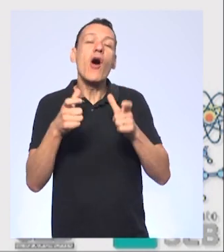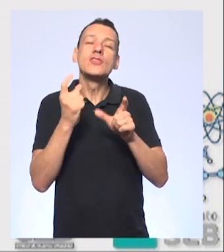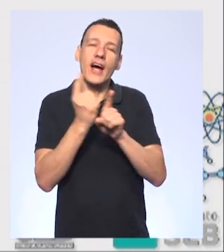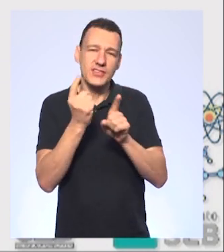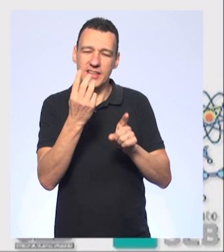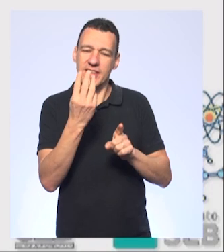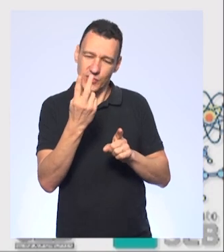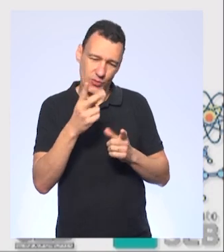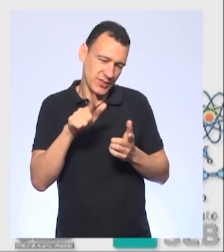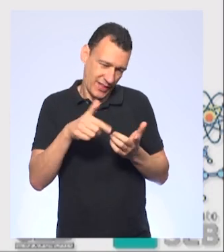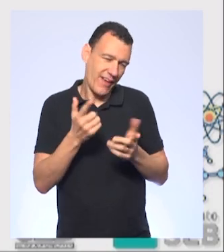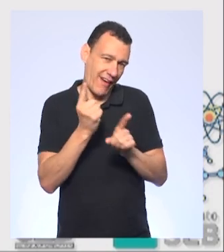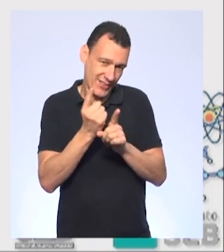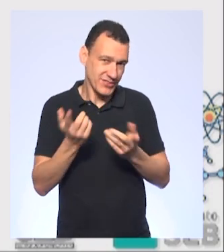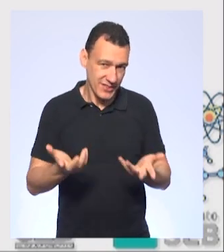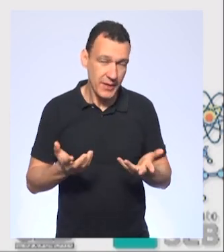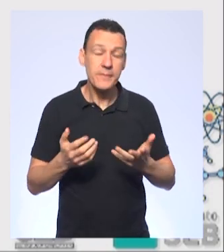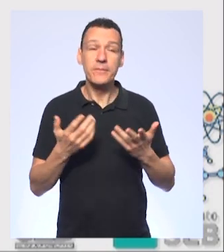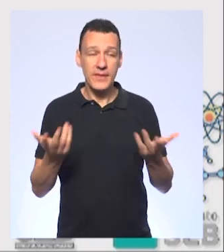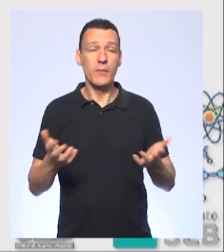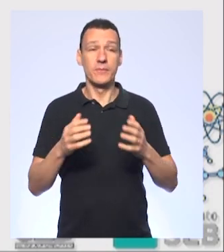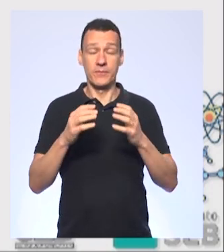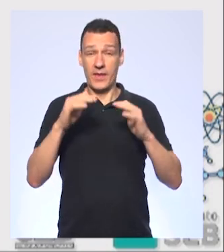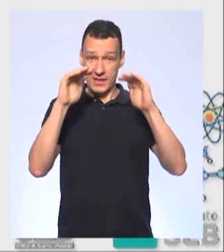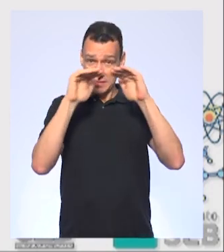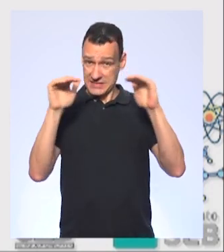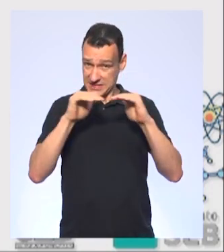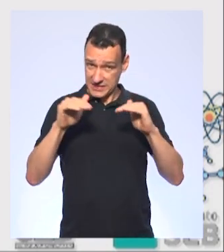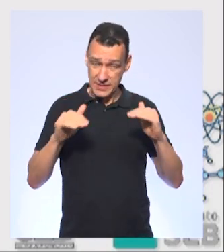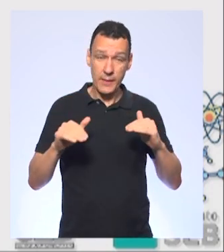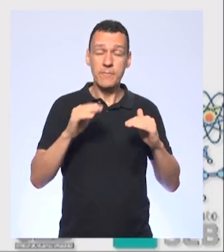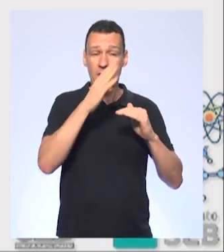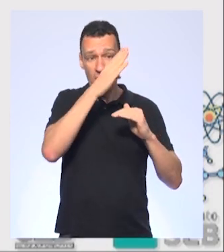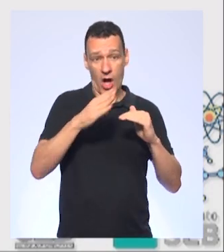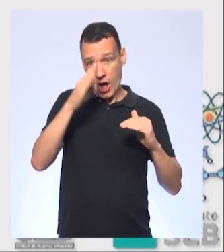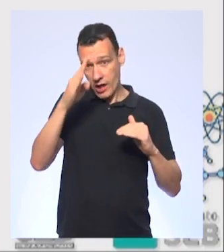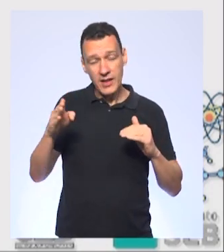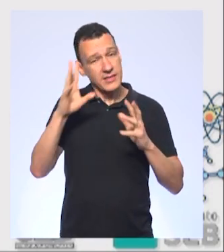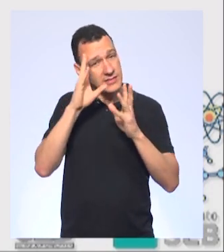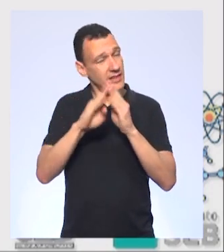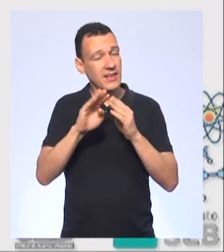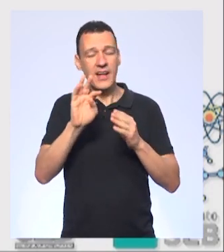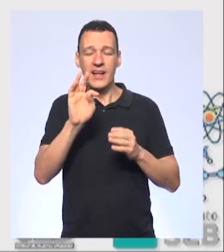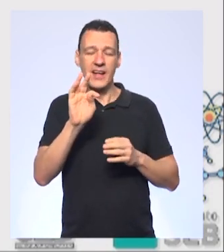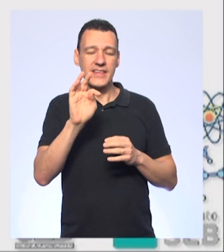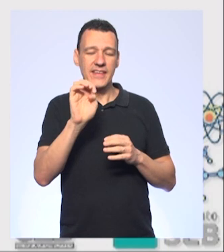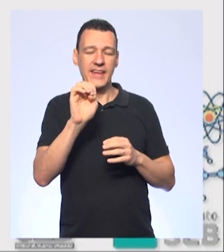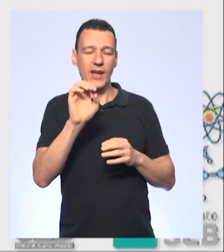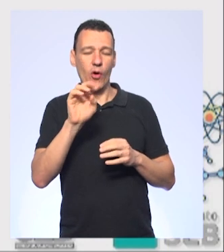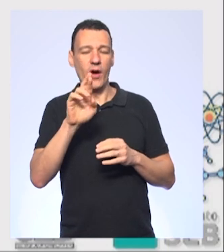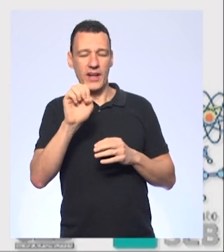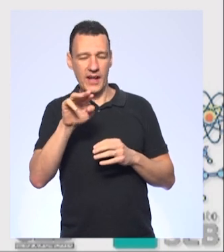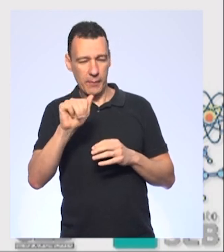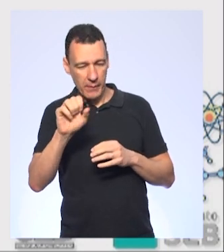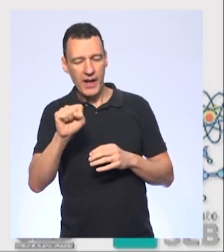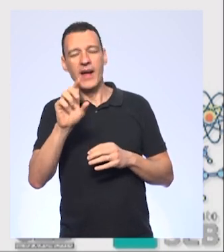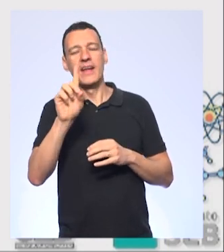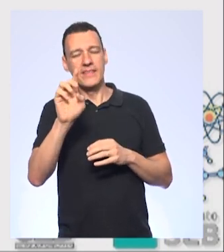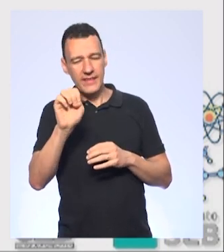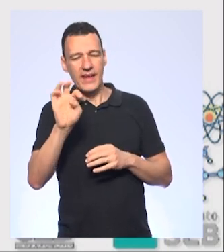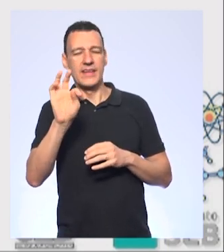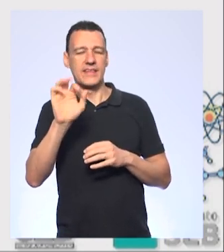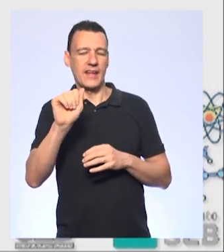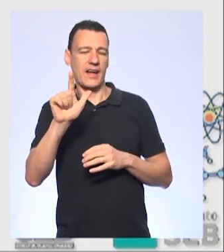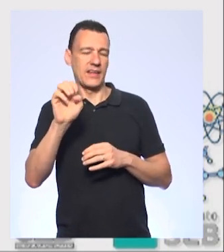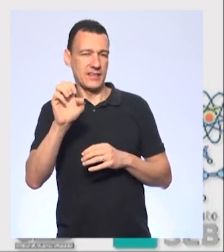Retas paralelas cortadas por transversal, teorema de Tales. A razão, a divisão, a fração